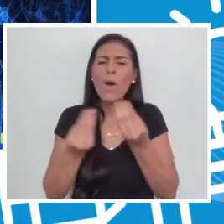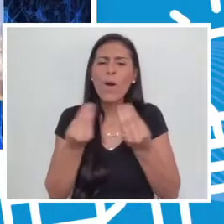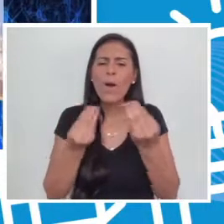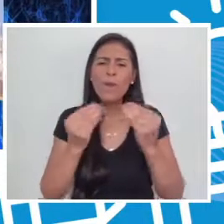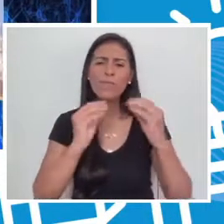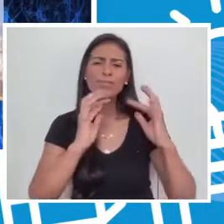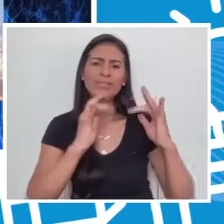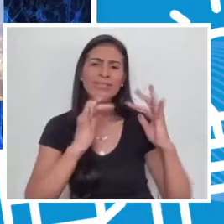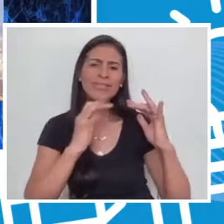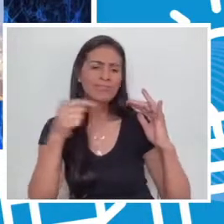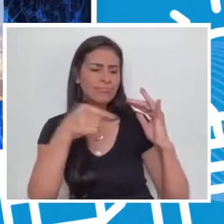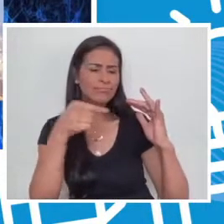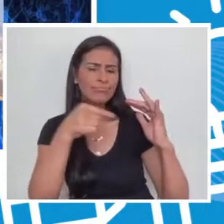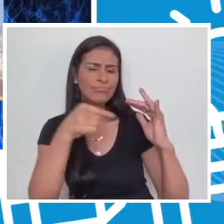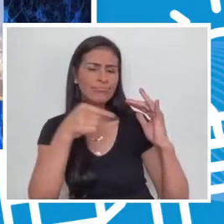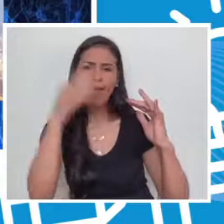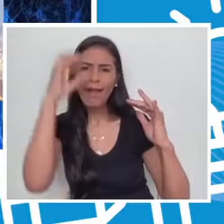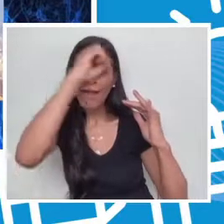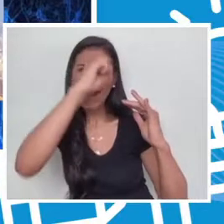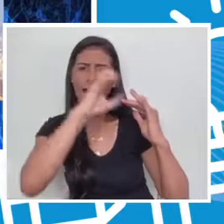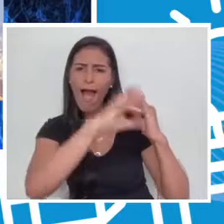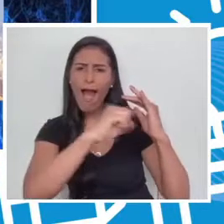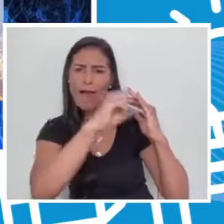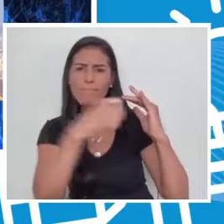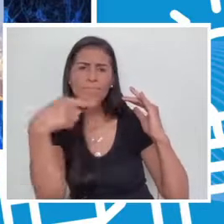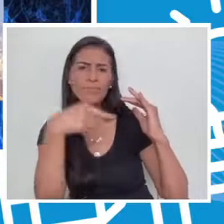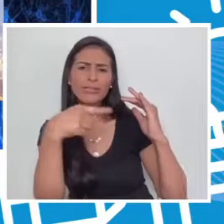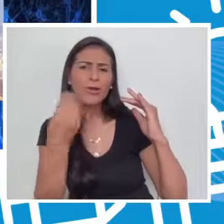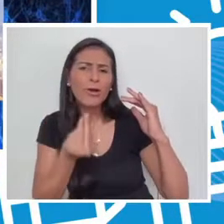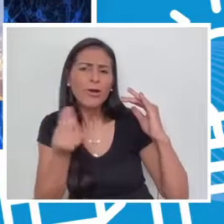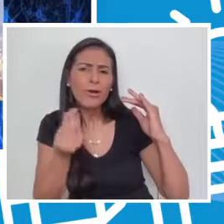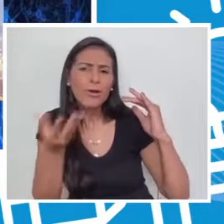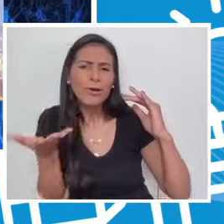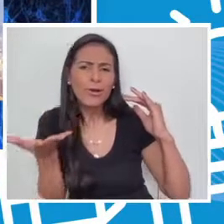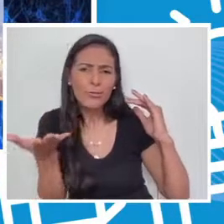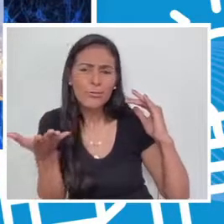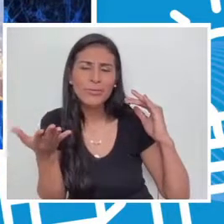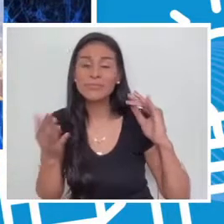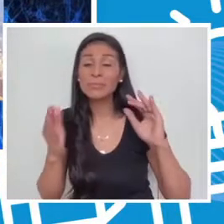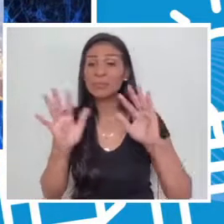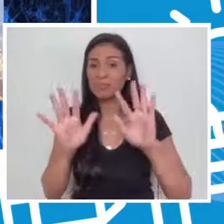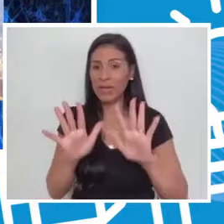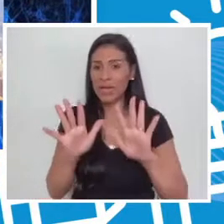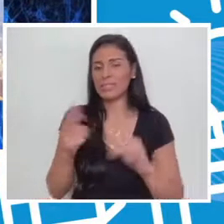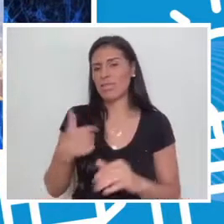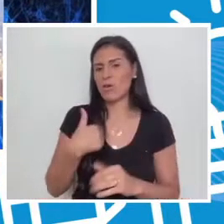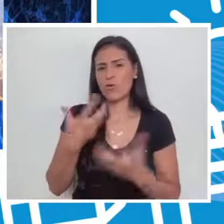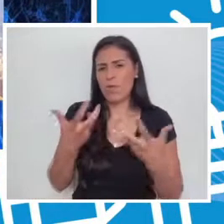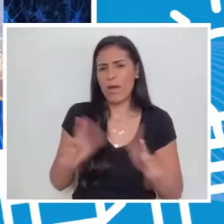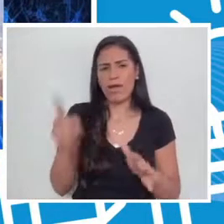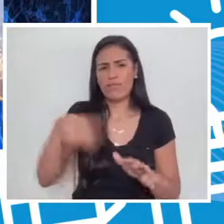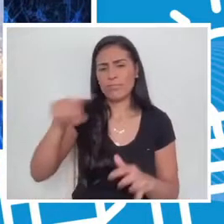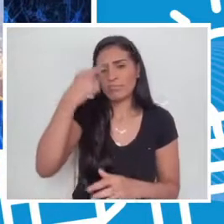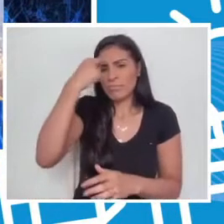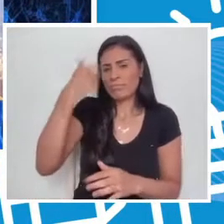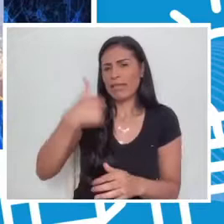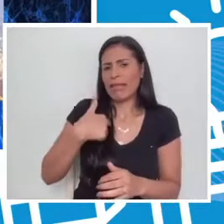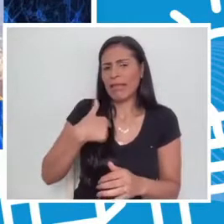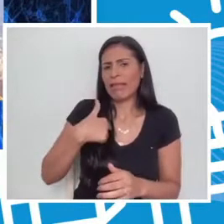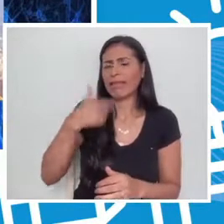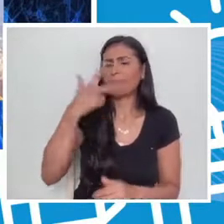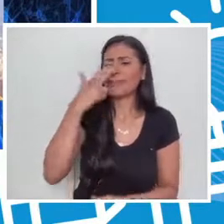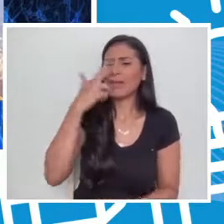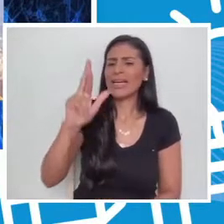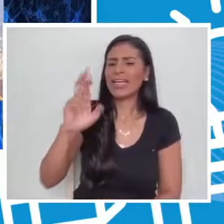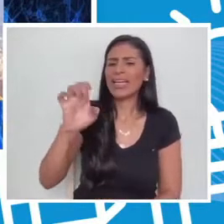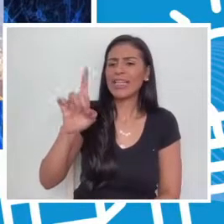eu seja acusado e espetado como um reducionista materialista, nessa eterna briga